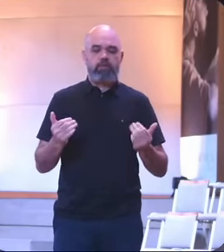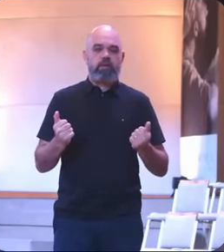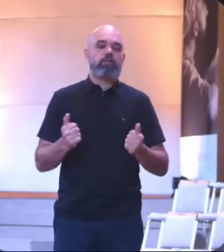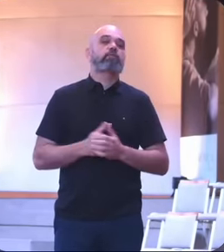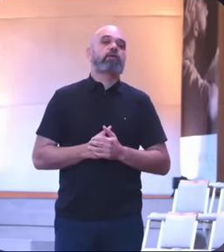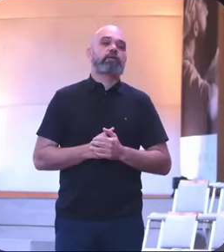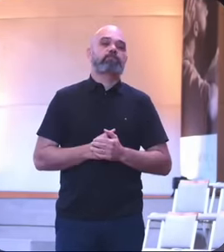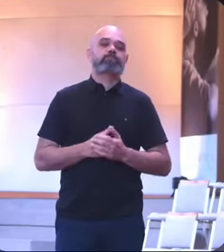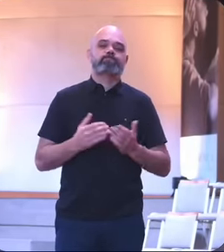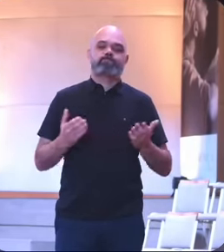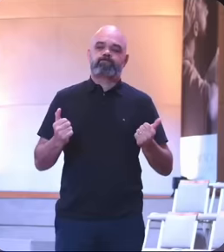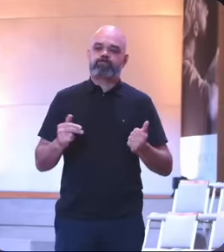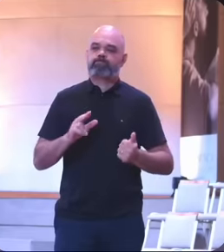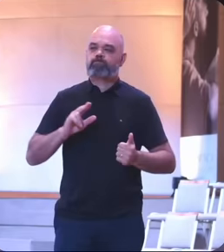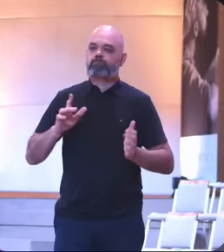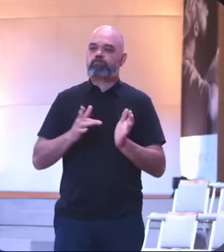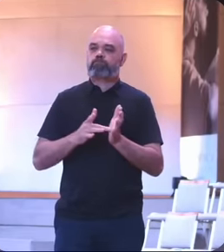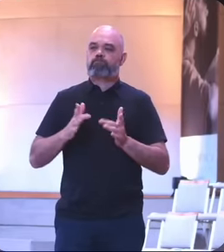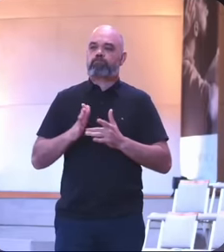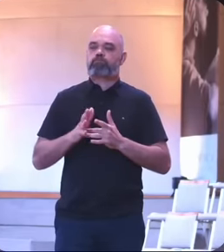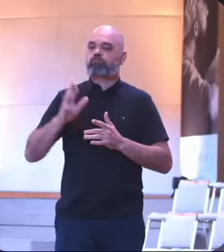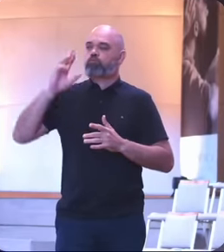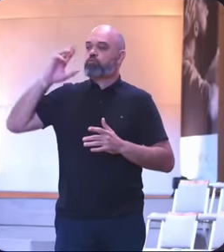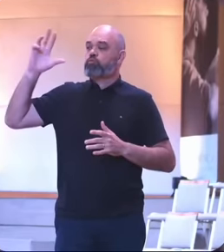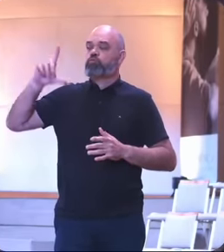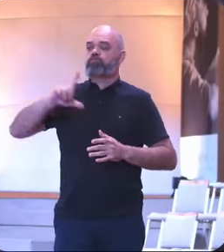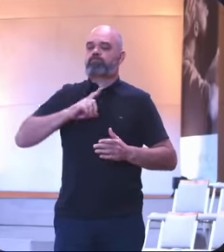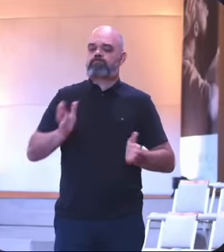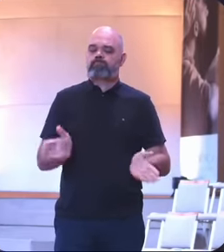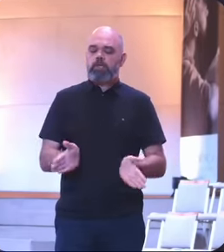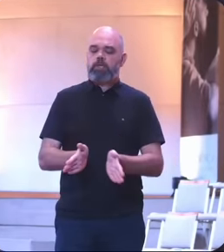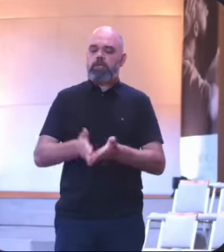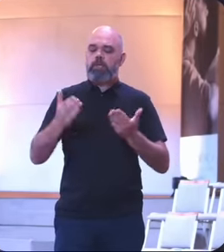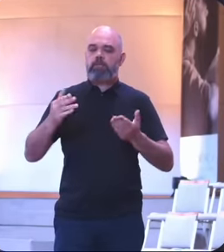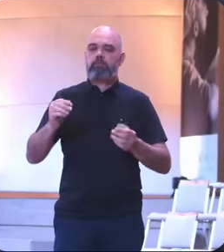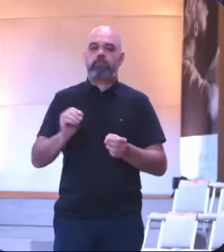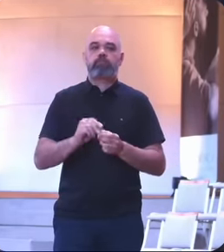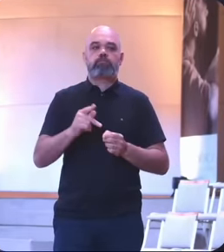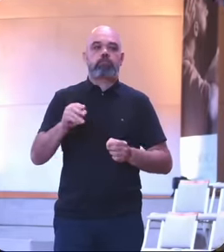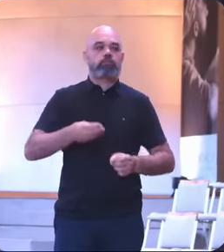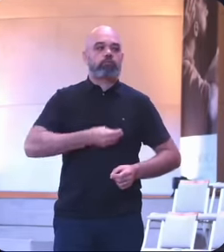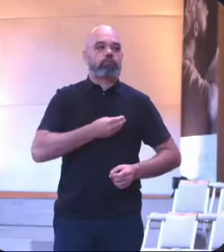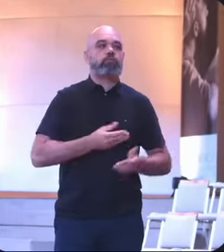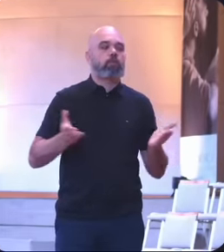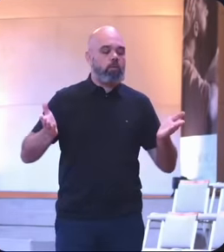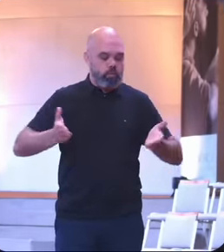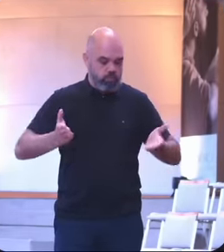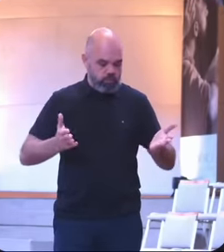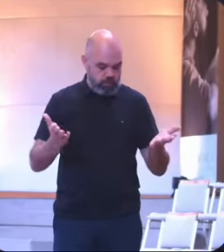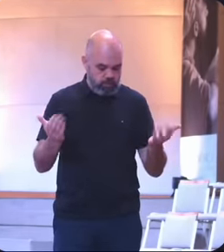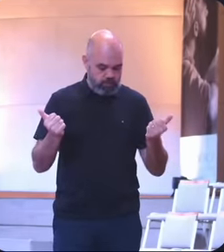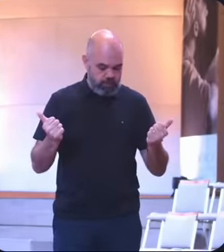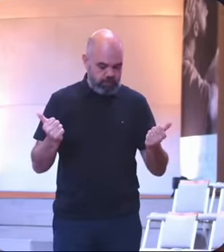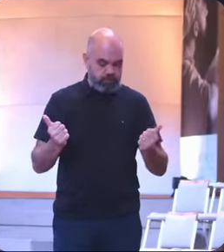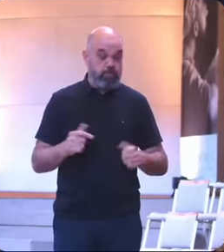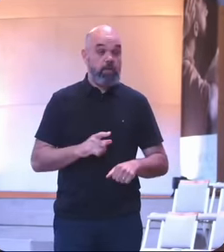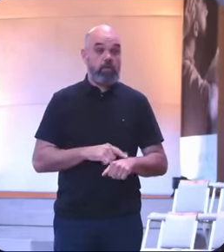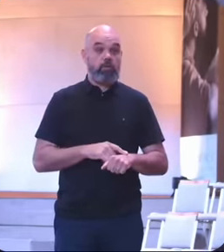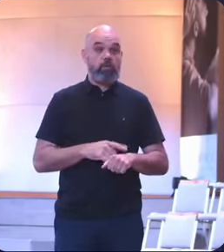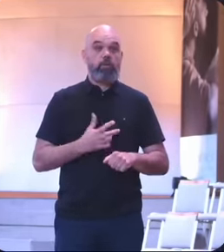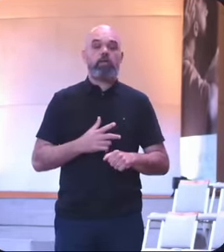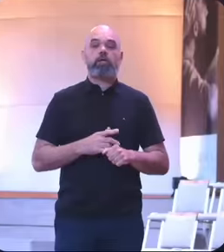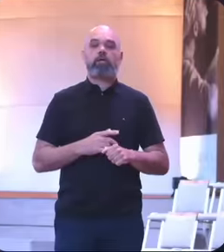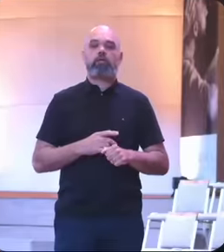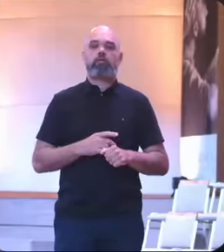venha. Vem em nome de Jesus. O Senhor tem algo para fazer na tua vida. Pode vir, em nome de Jesus. E nessa hora eu